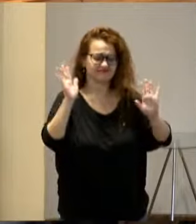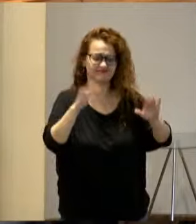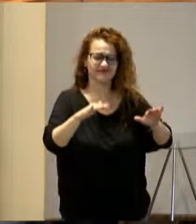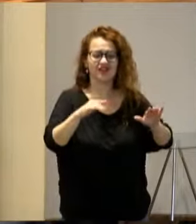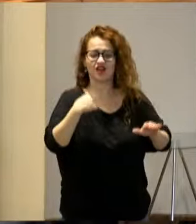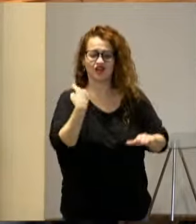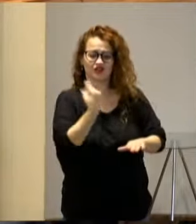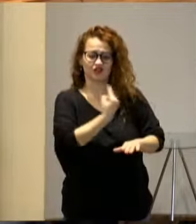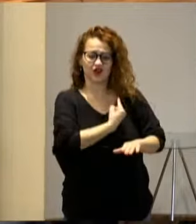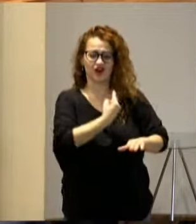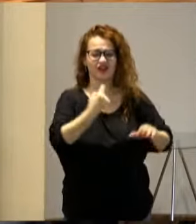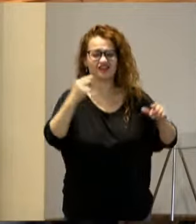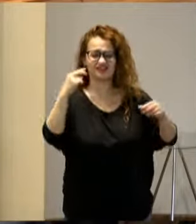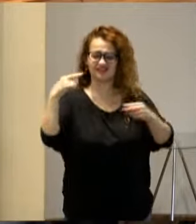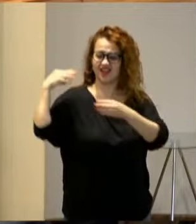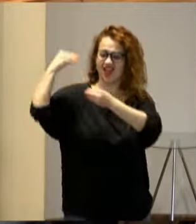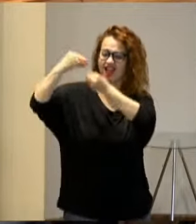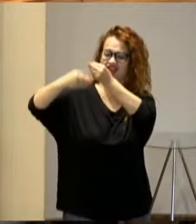somos herança da